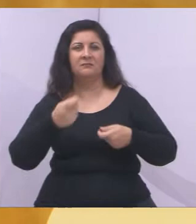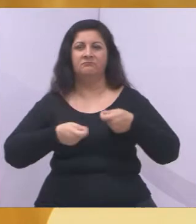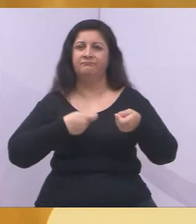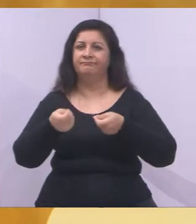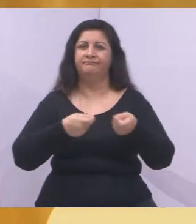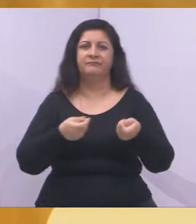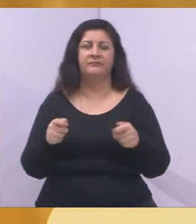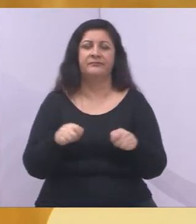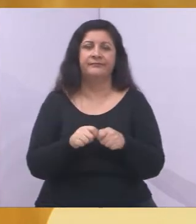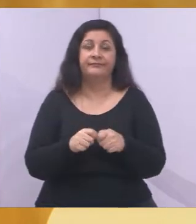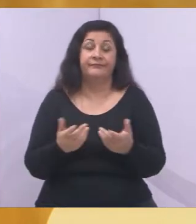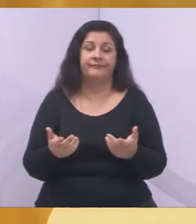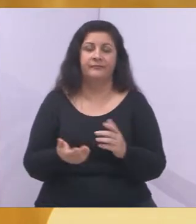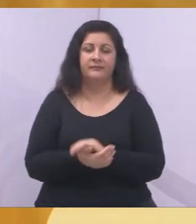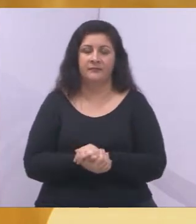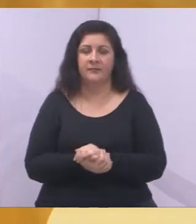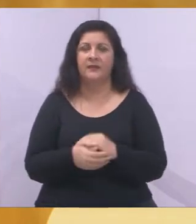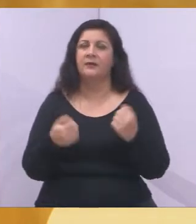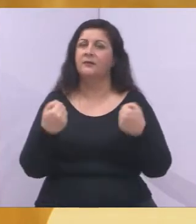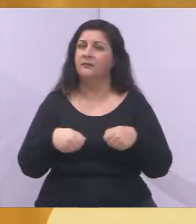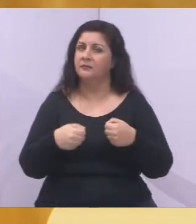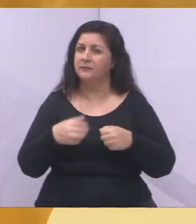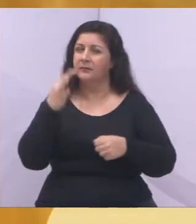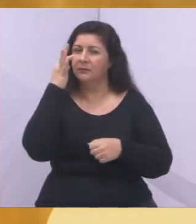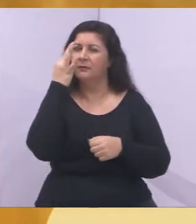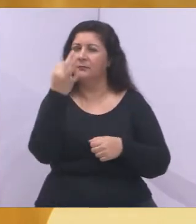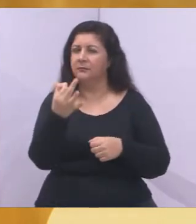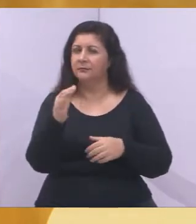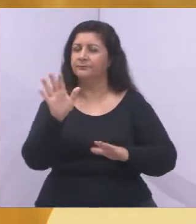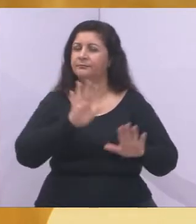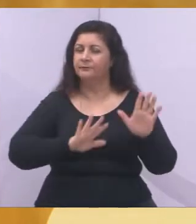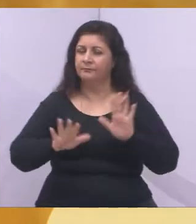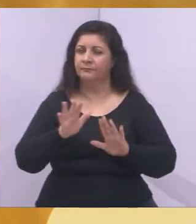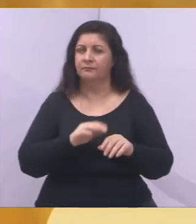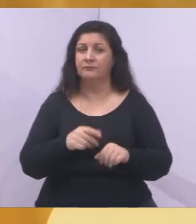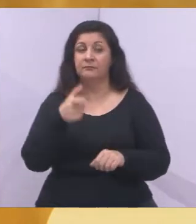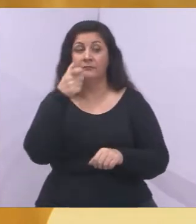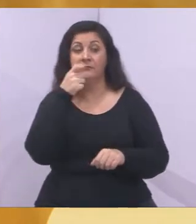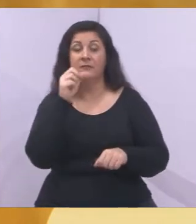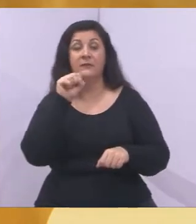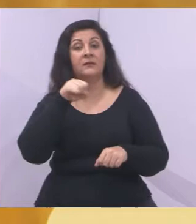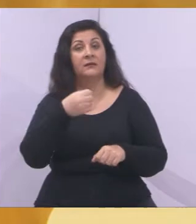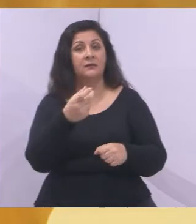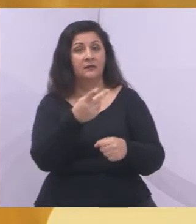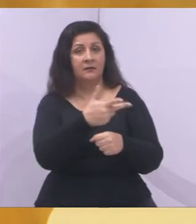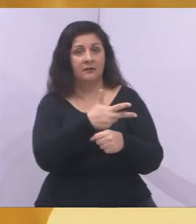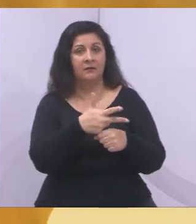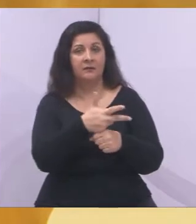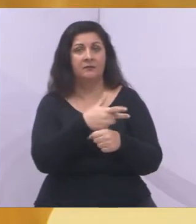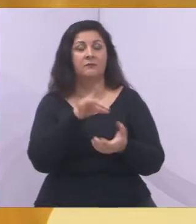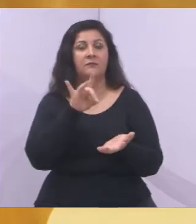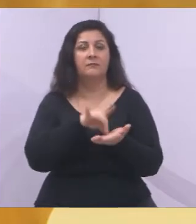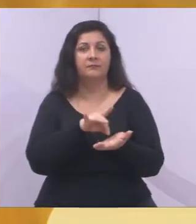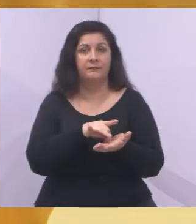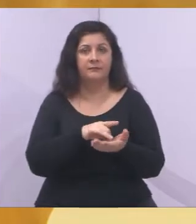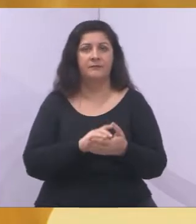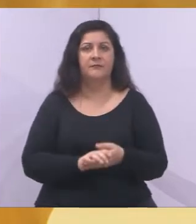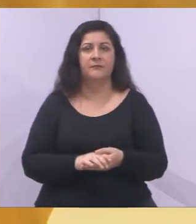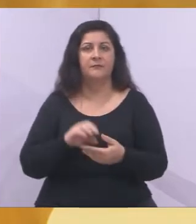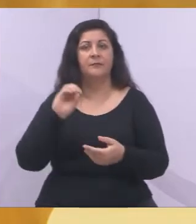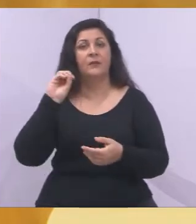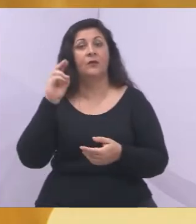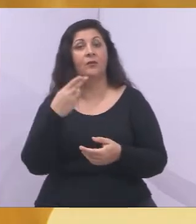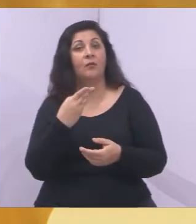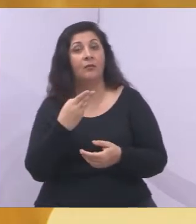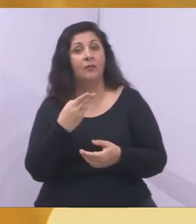acaba fazendo esse tipo de coisa. Então, precisamos tomar muito cuidado para ver se esses vídeos são real mesmo. São reais ou são coisas